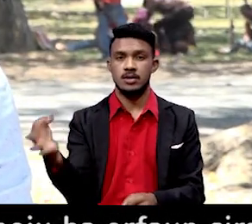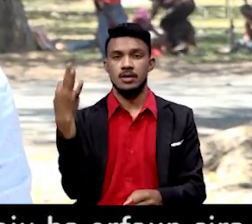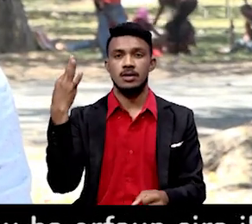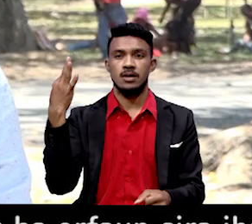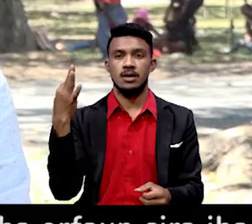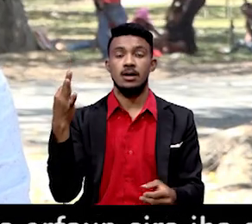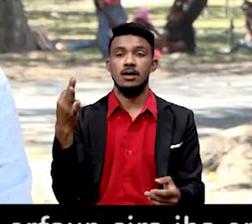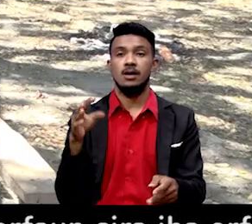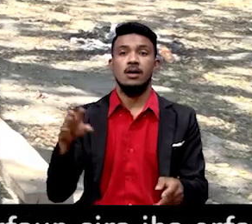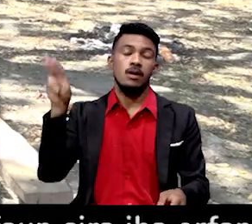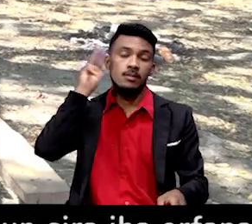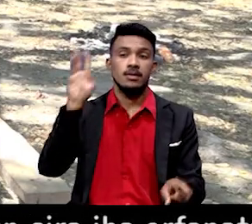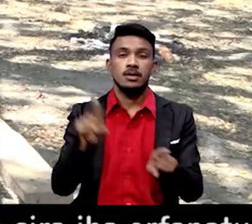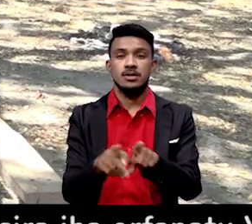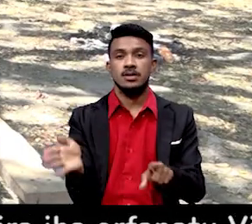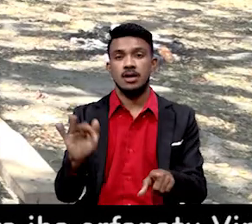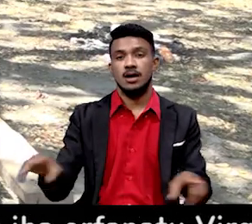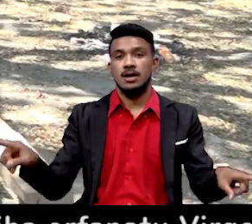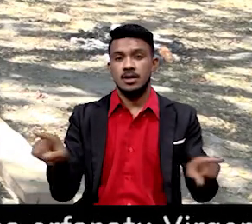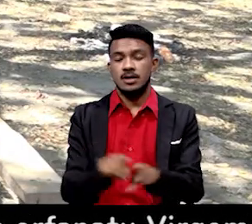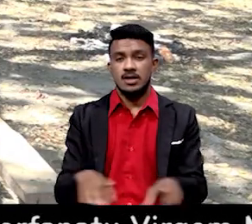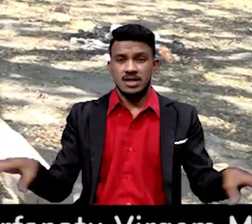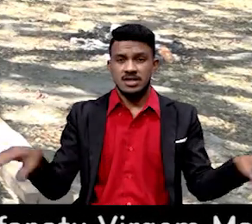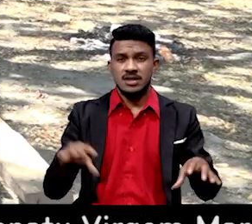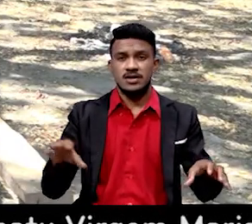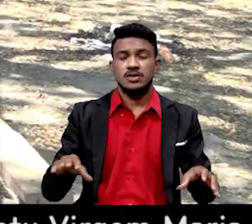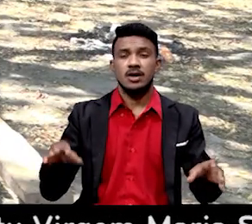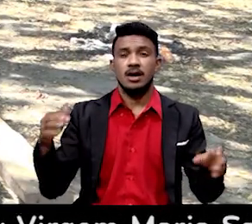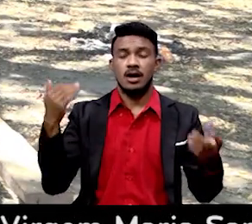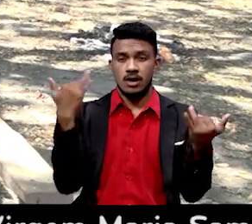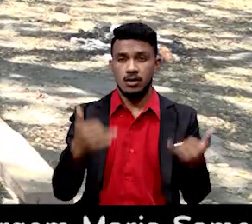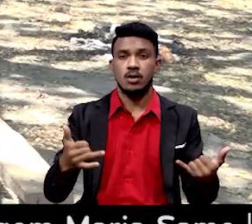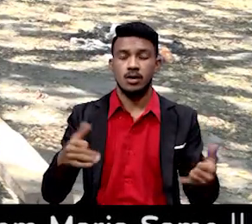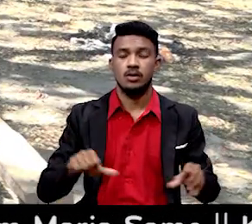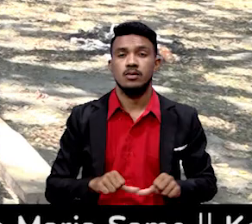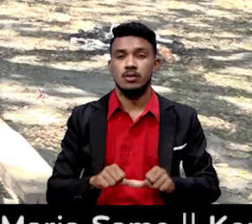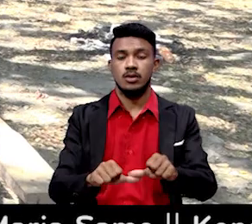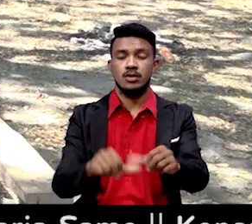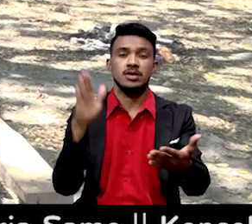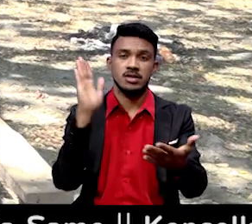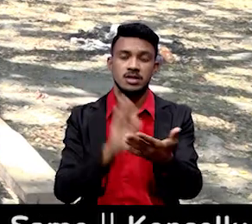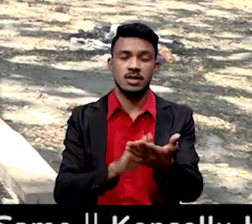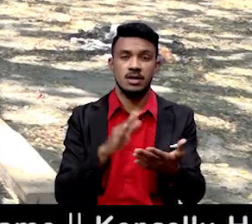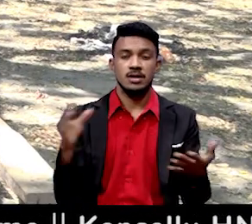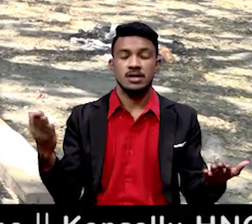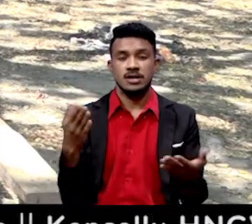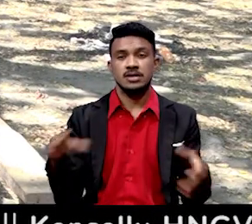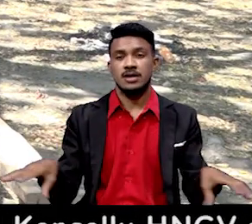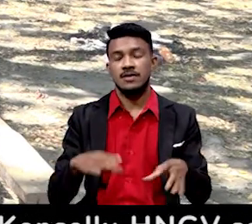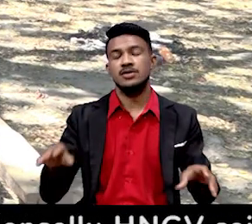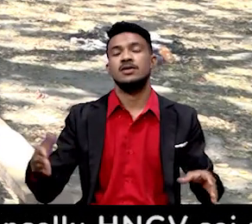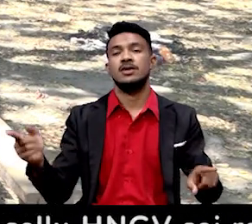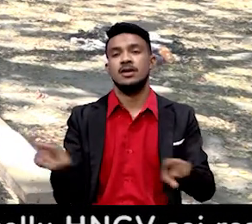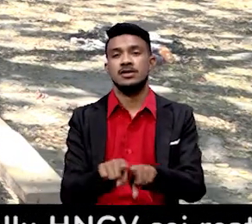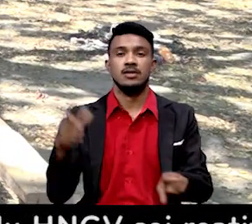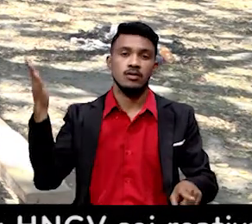mão ser sendo fatem, agora está a mão para o serviço normal. Normal, agora sim, está normal. Agora não é quando há confinamento, agora cerca sanitária. Está